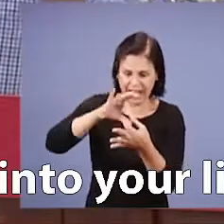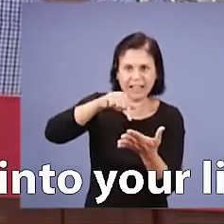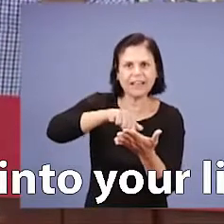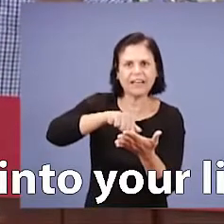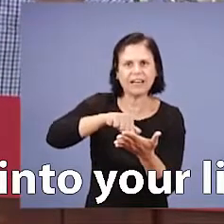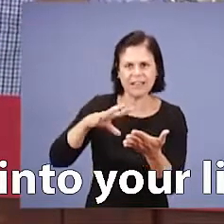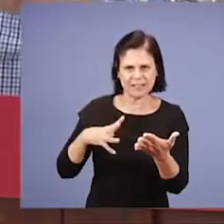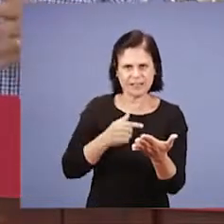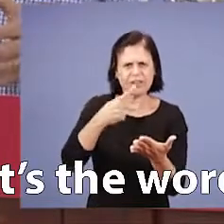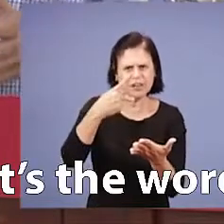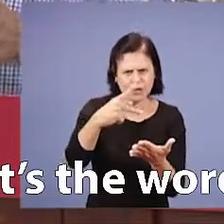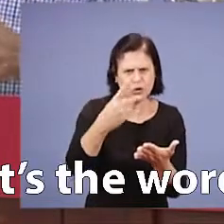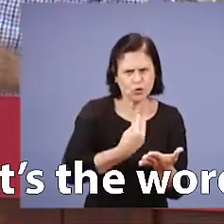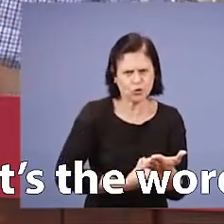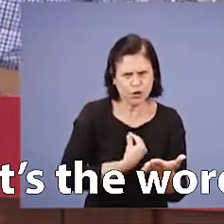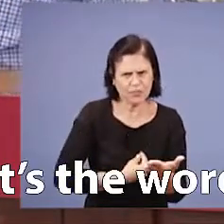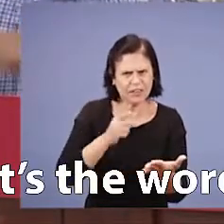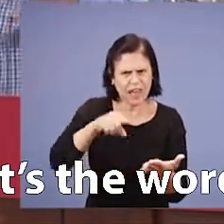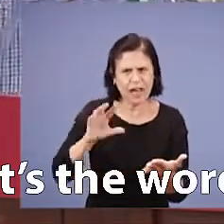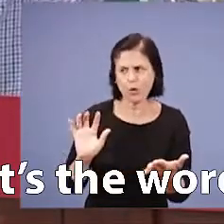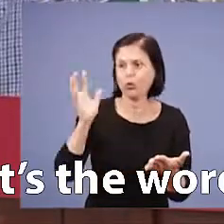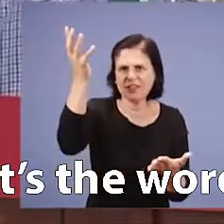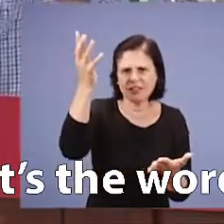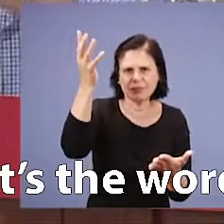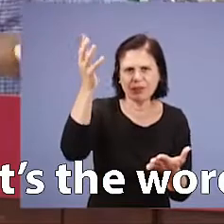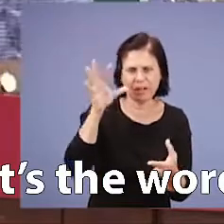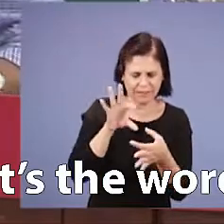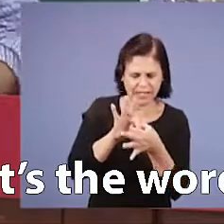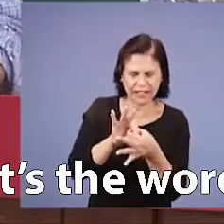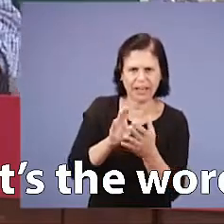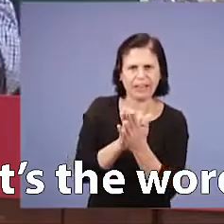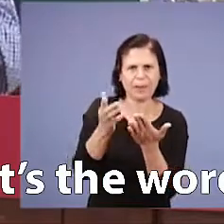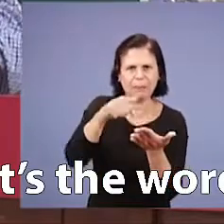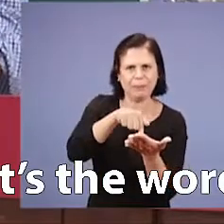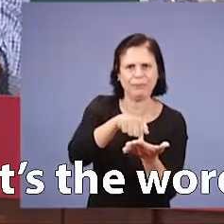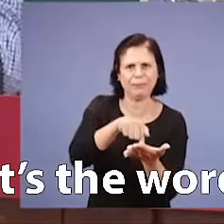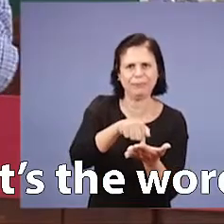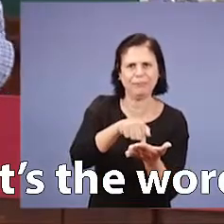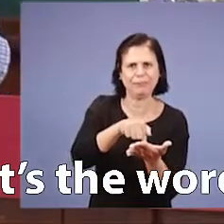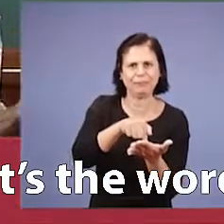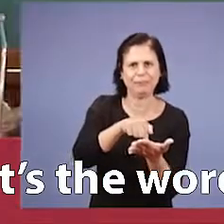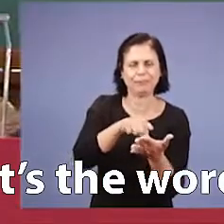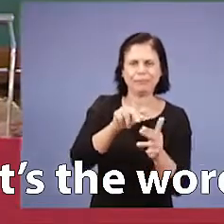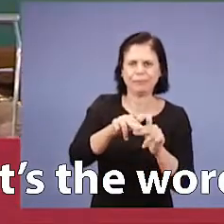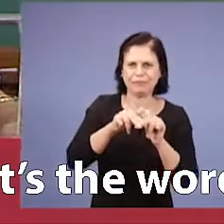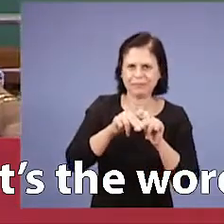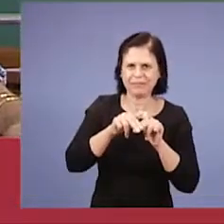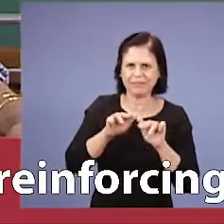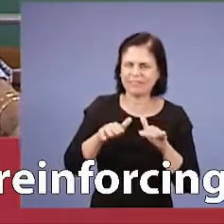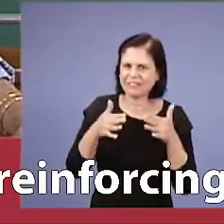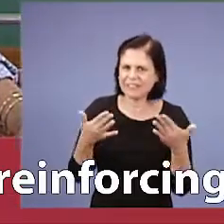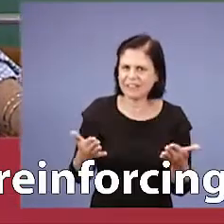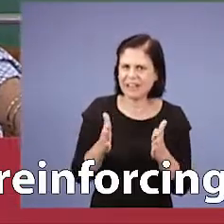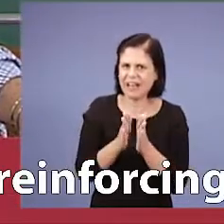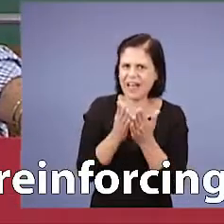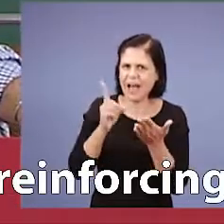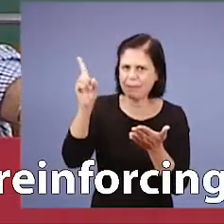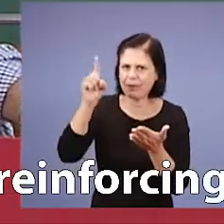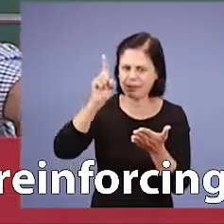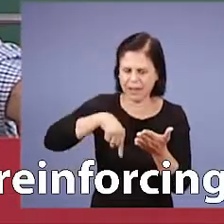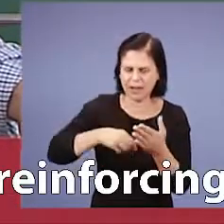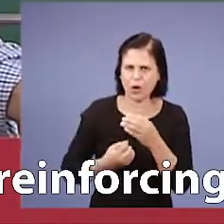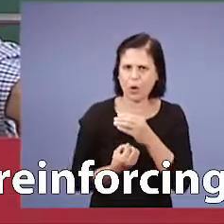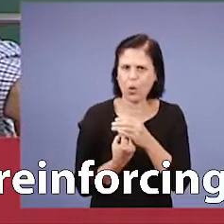ela entrou na sua vida o evento palavra portanto é a palavra que dá origem